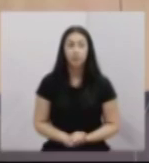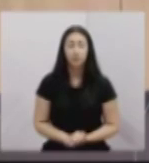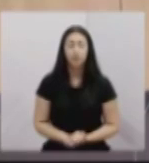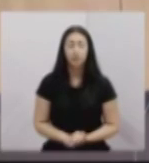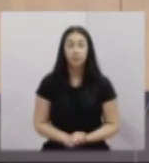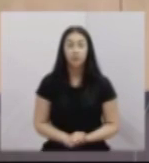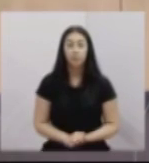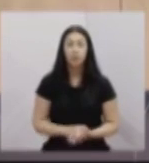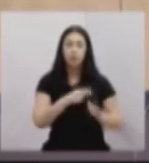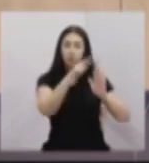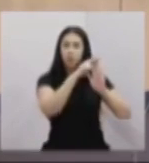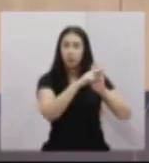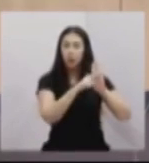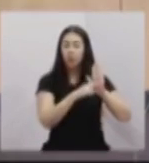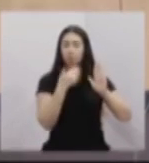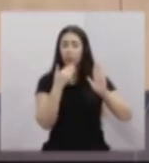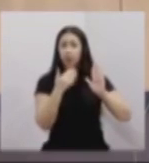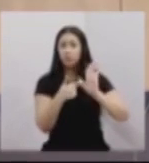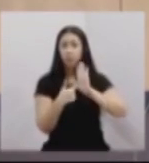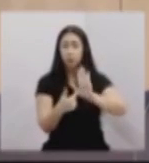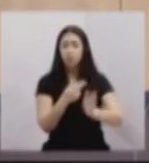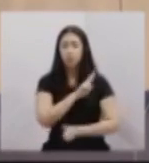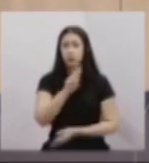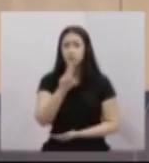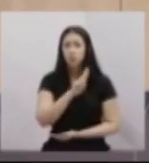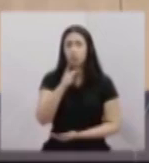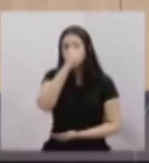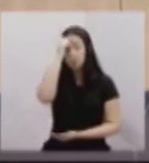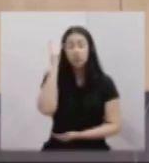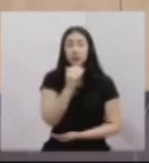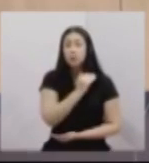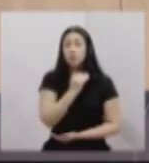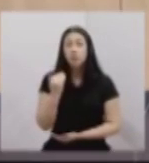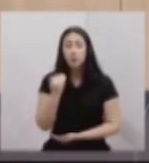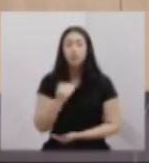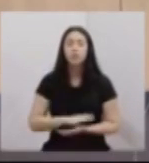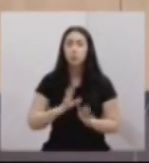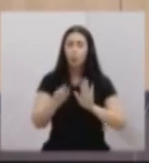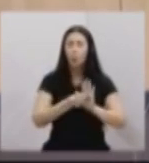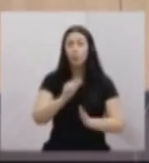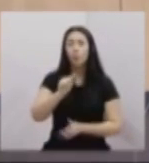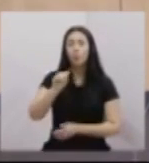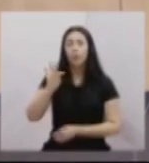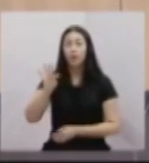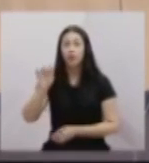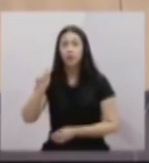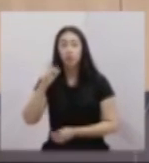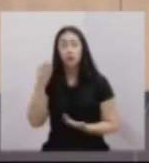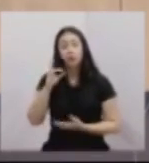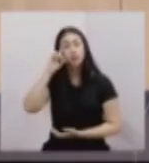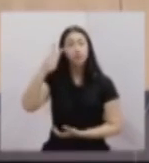Requeremos nos termos regimentais o registro dos seguintes votos de pesar em atos do nosso trabalho de sessão ordinária de 24 de